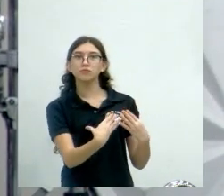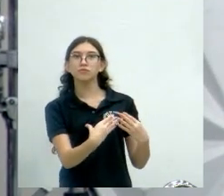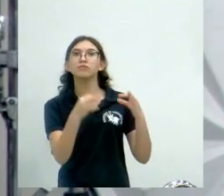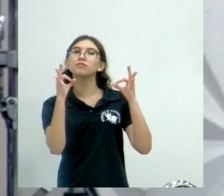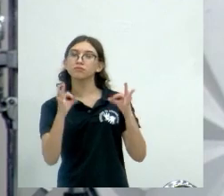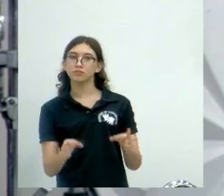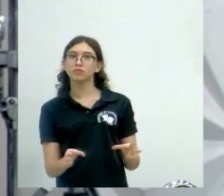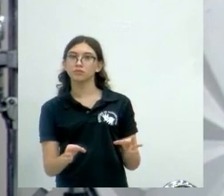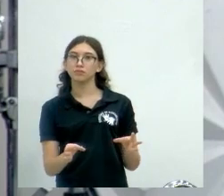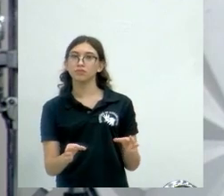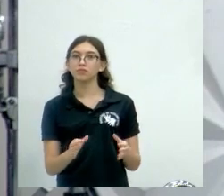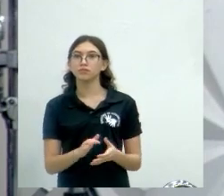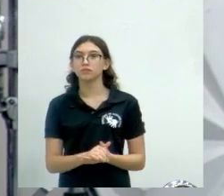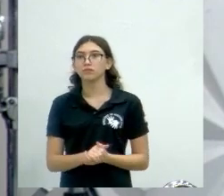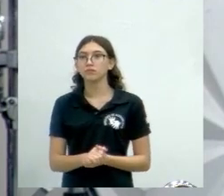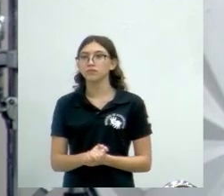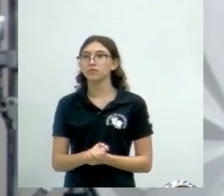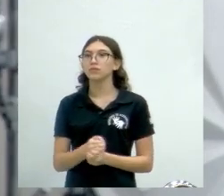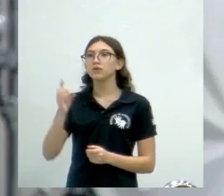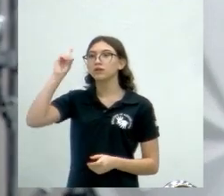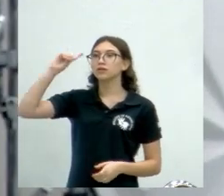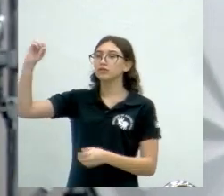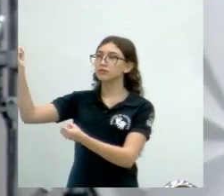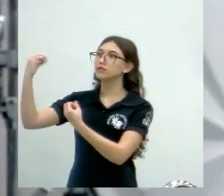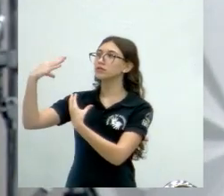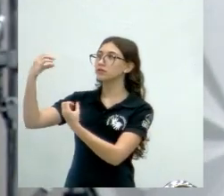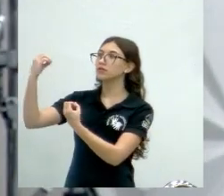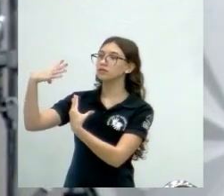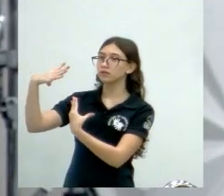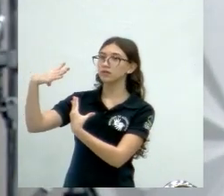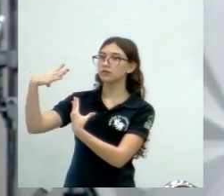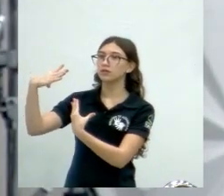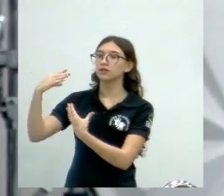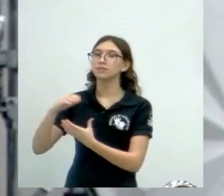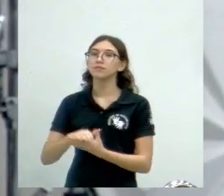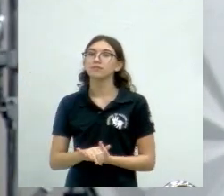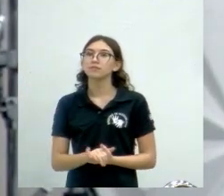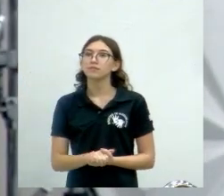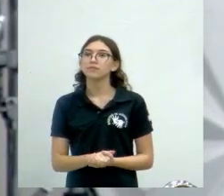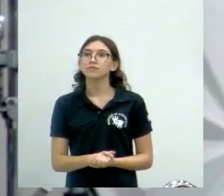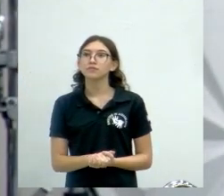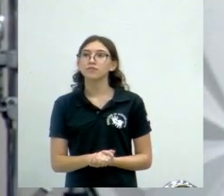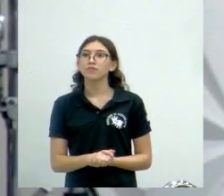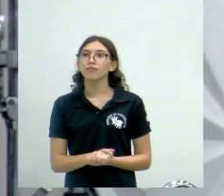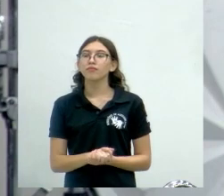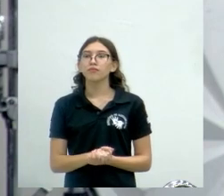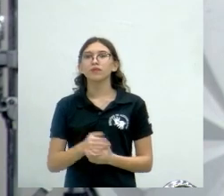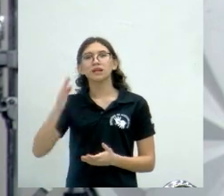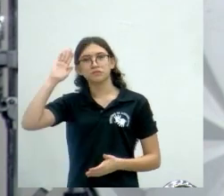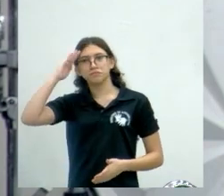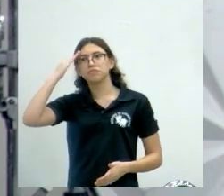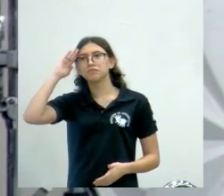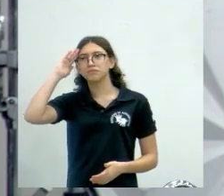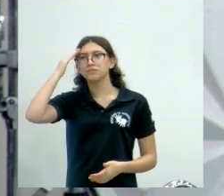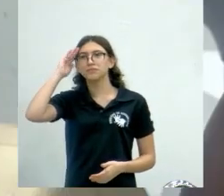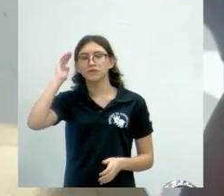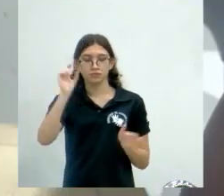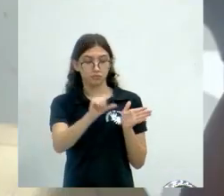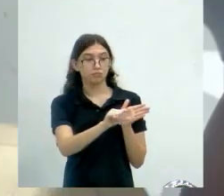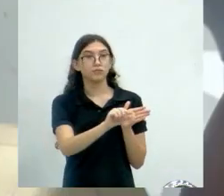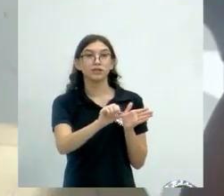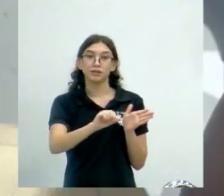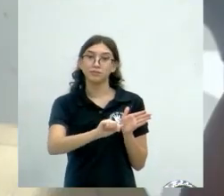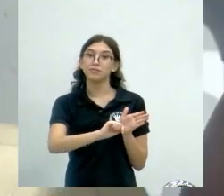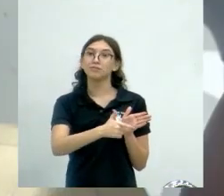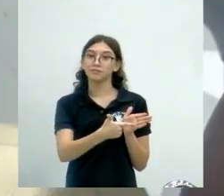conforme aquilo que Deus tem para nós. Uma segunda palavra que aparece aqui é a palavra entendimento, tá? Que é a ideia da palavra